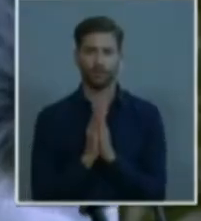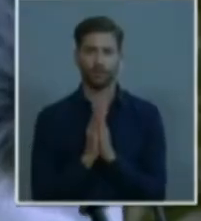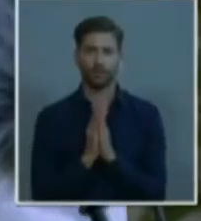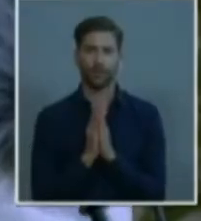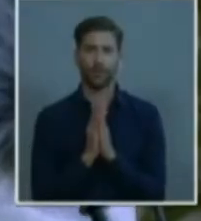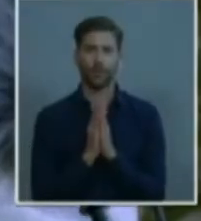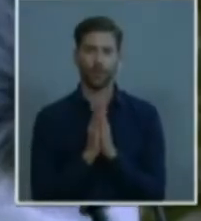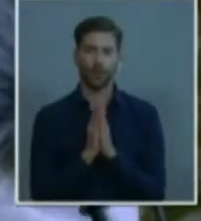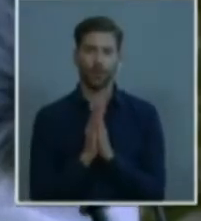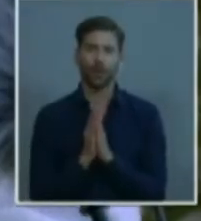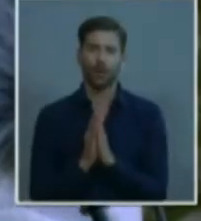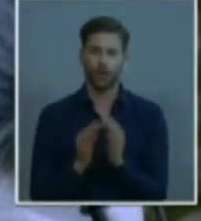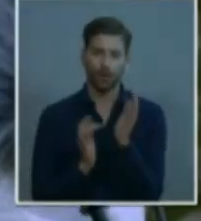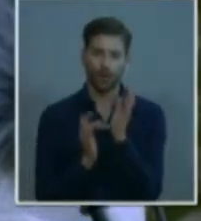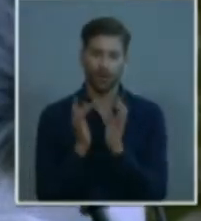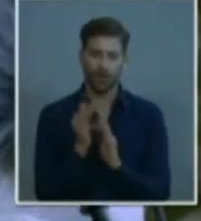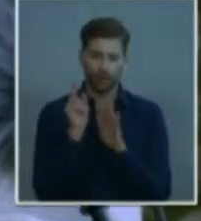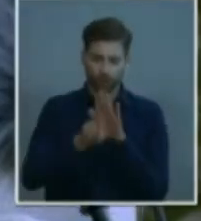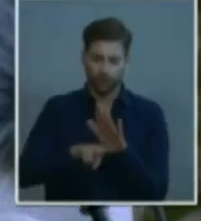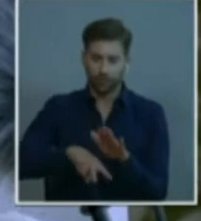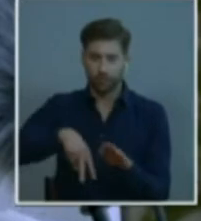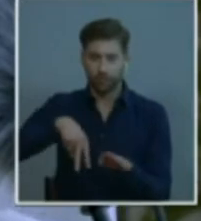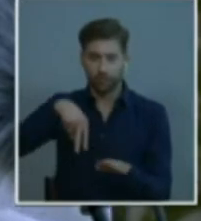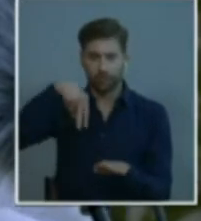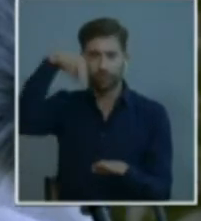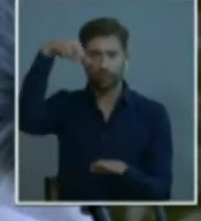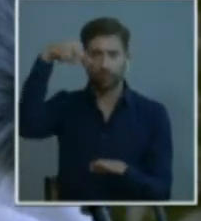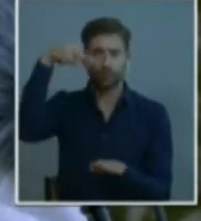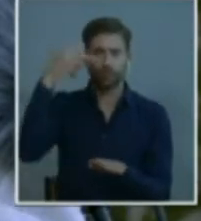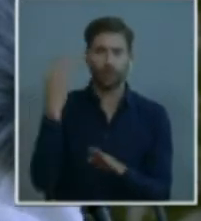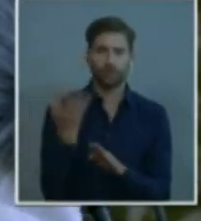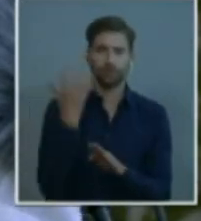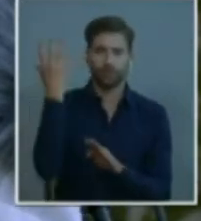Cristo ressuscitado e glorificado.